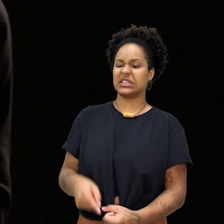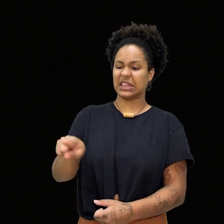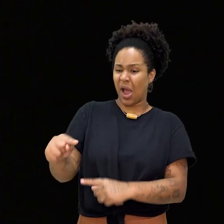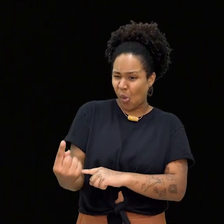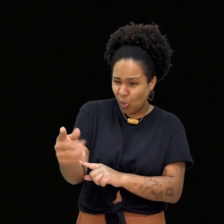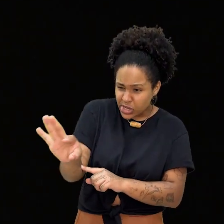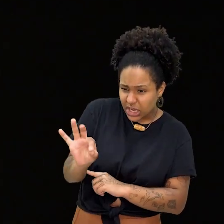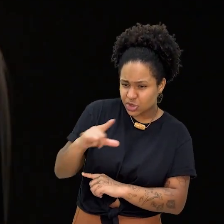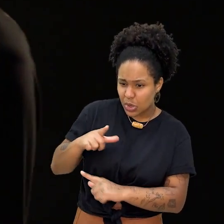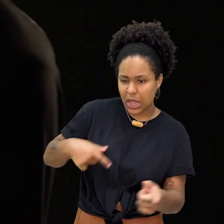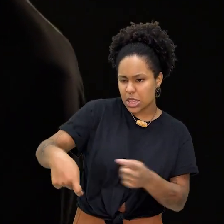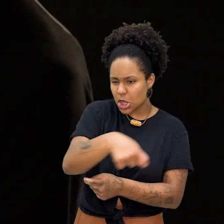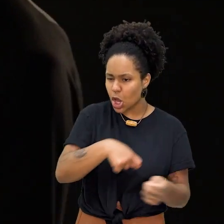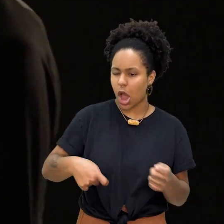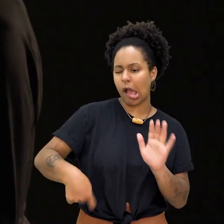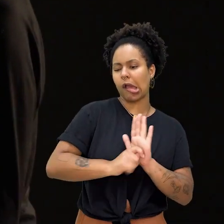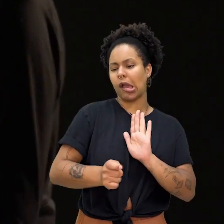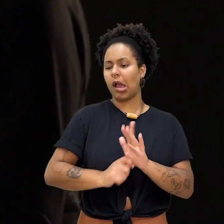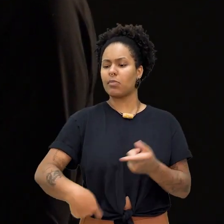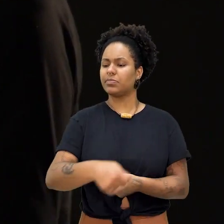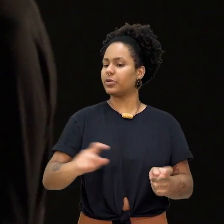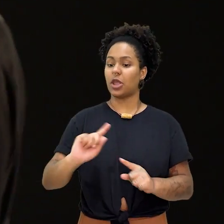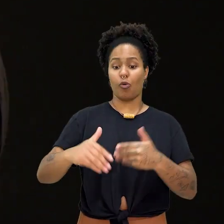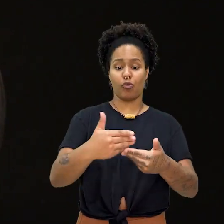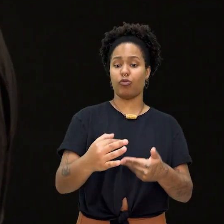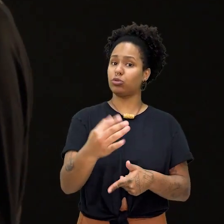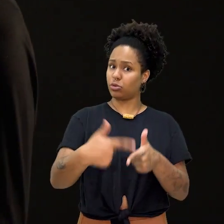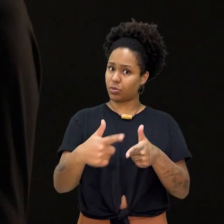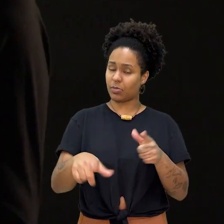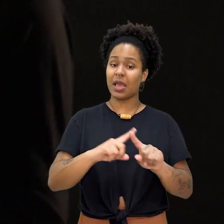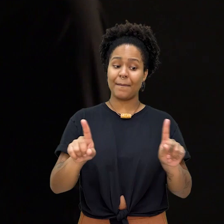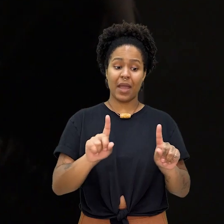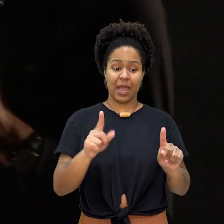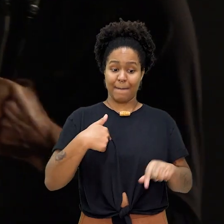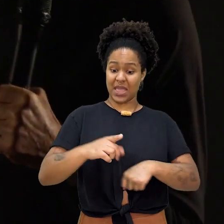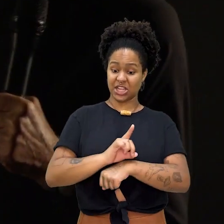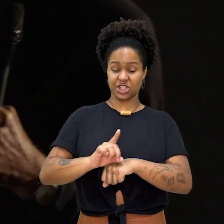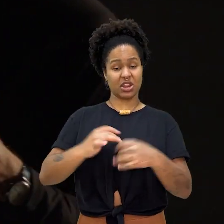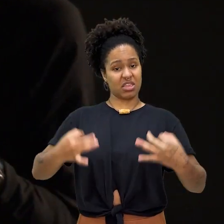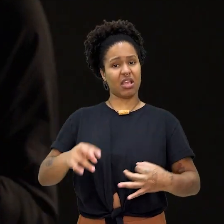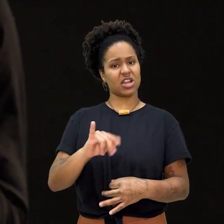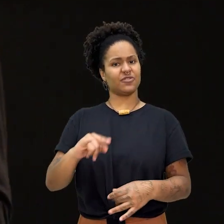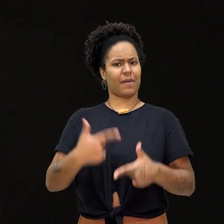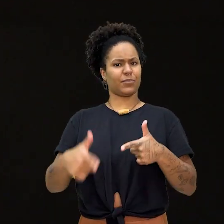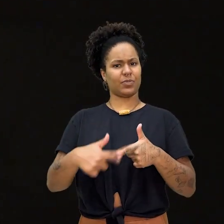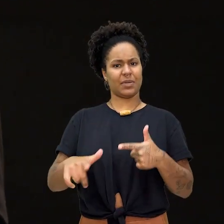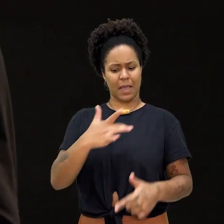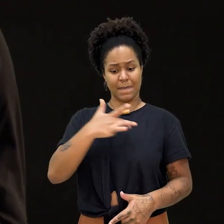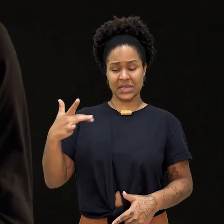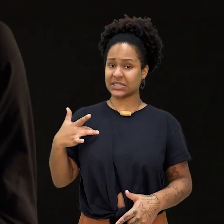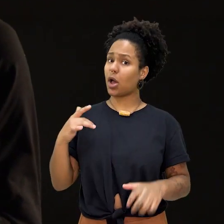essa única alternativa que me surge pela frente, mas que vai ferir a minha dignidade, colocar